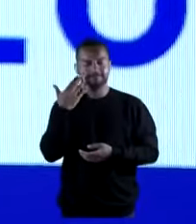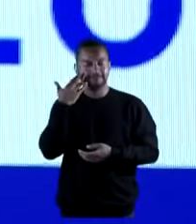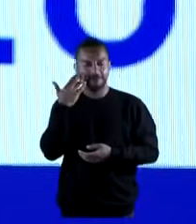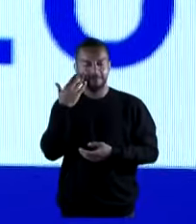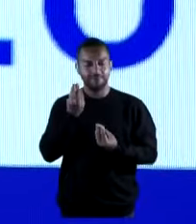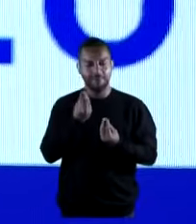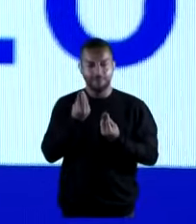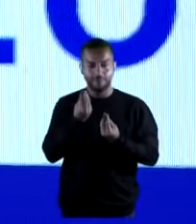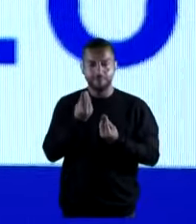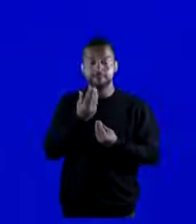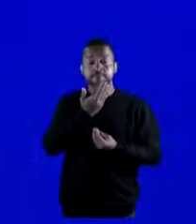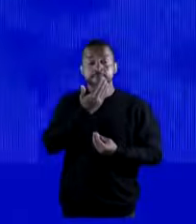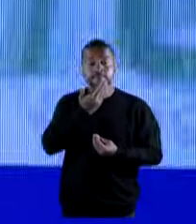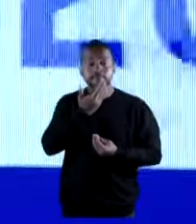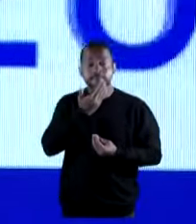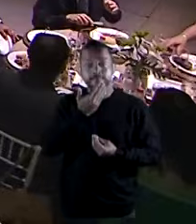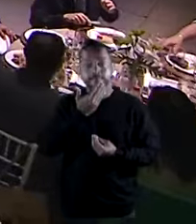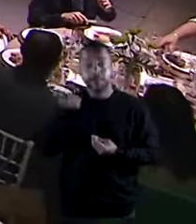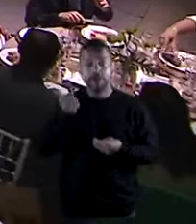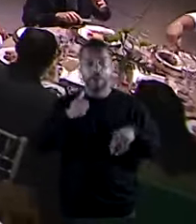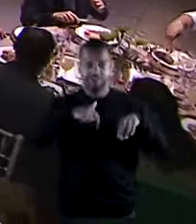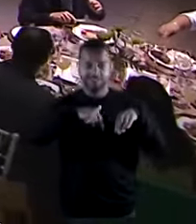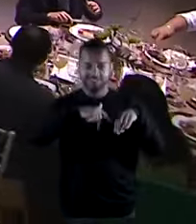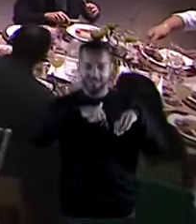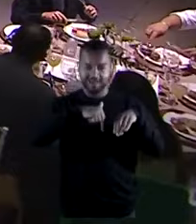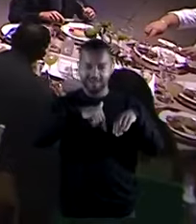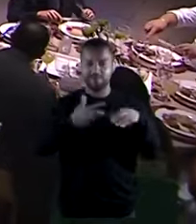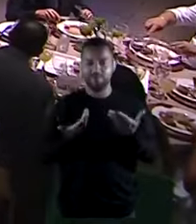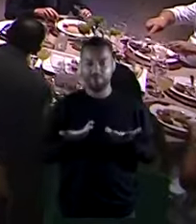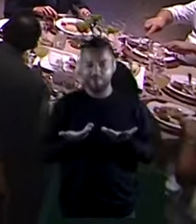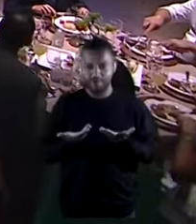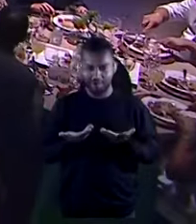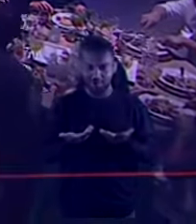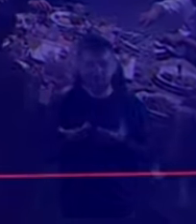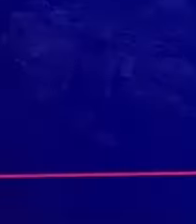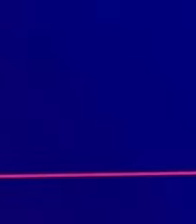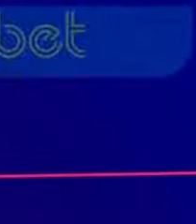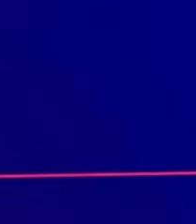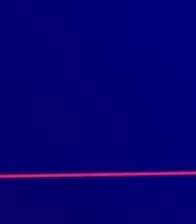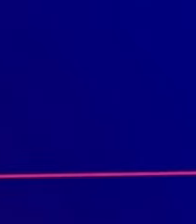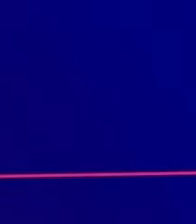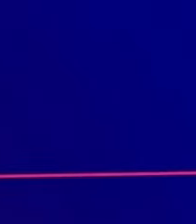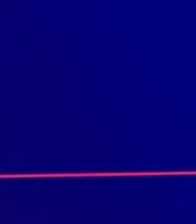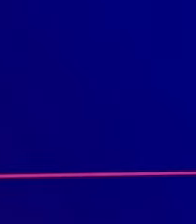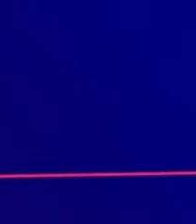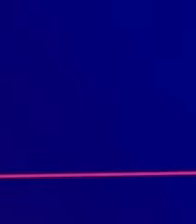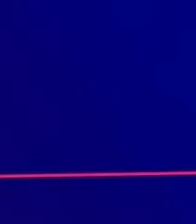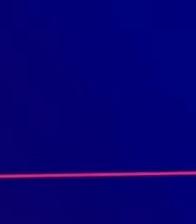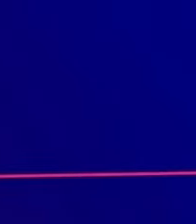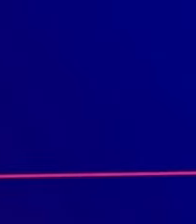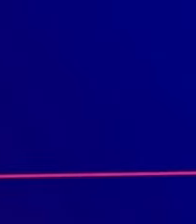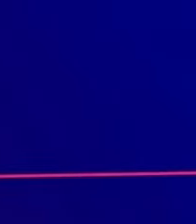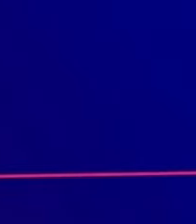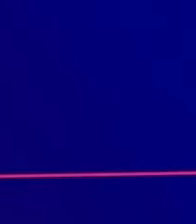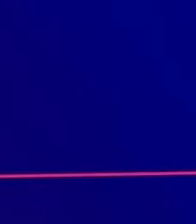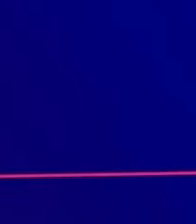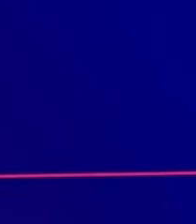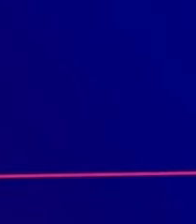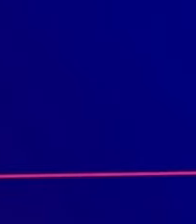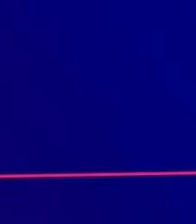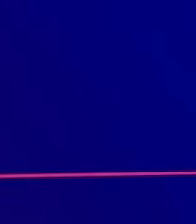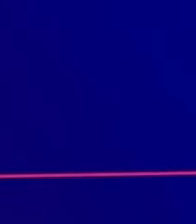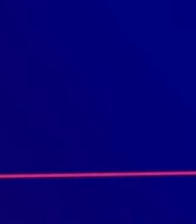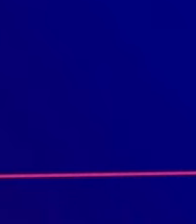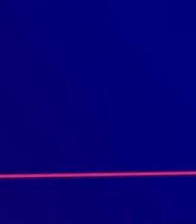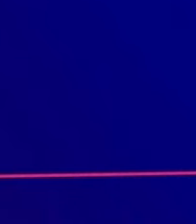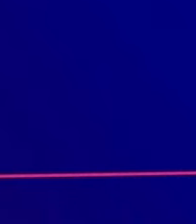quem foram os melhores zagueiros deste ano. De olho nos indicados. Melhor zagueiro, Pixbet.